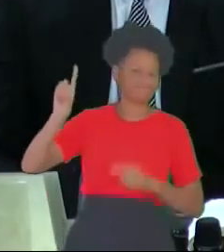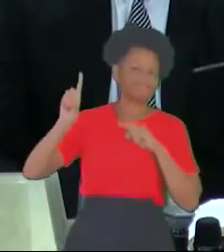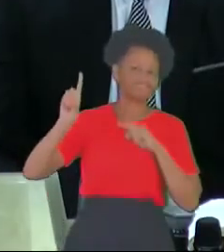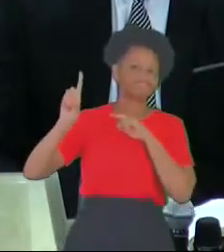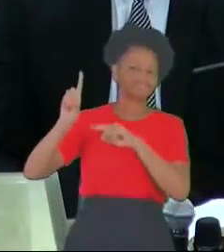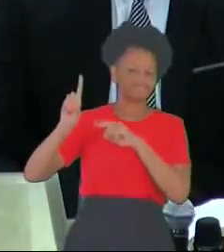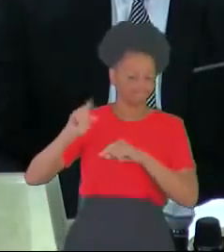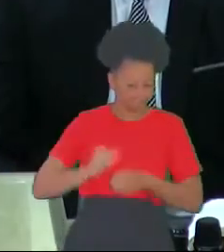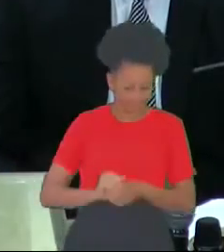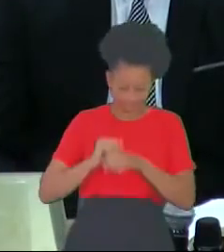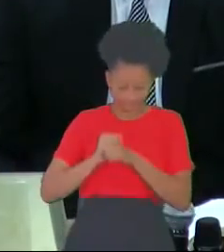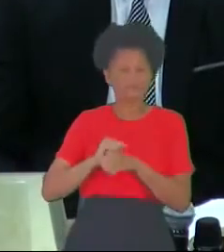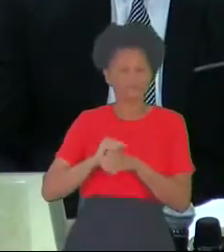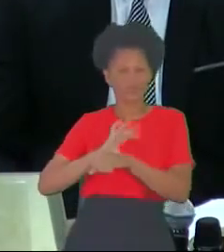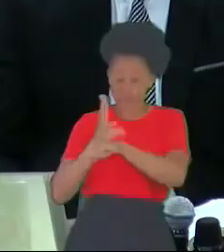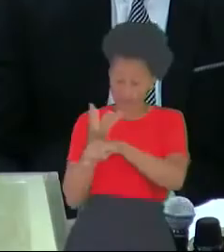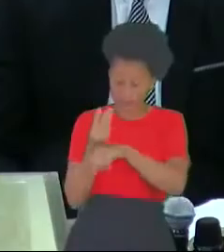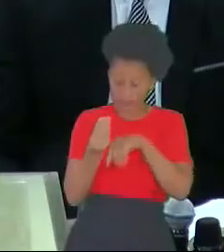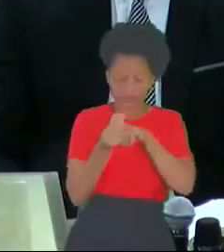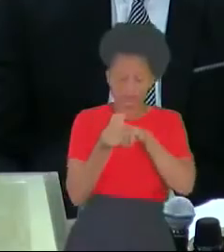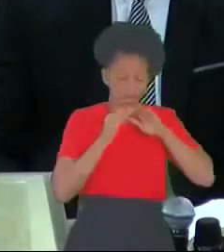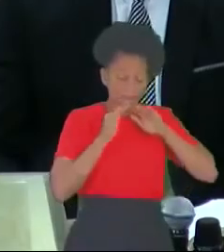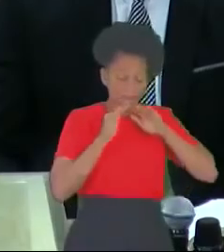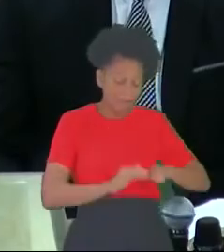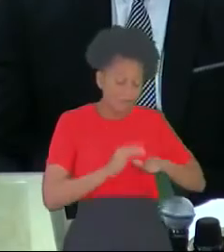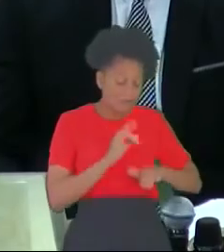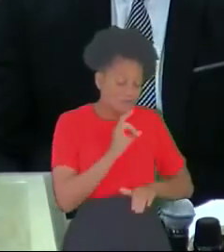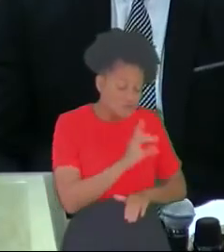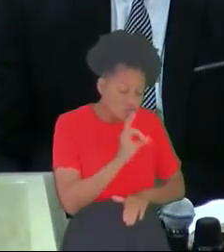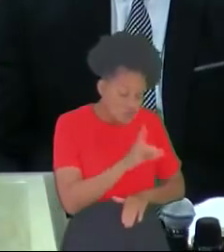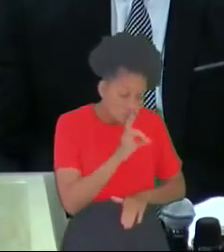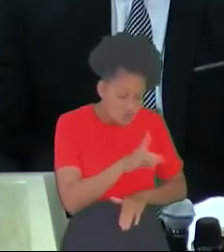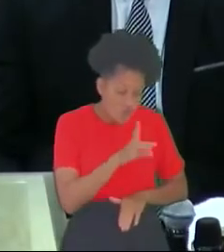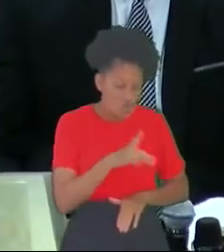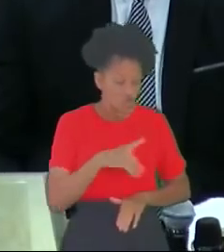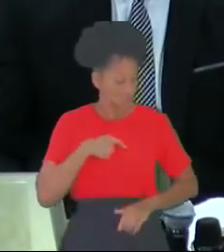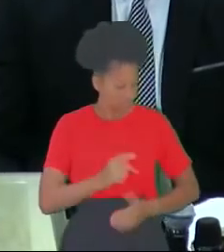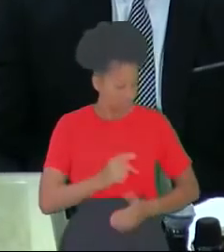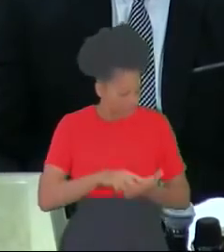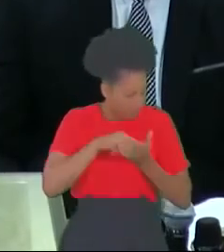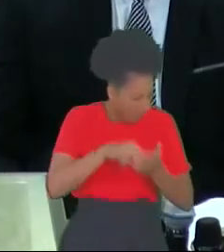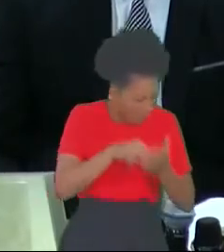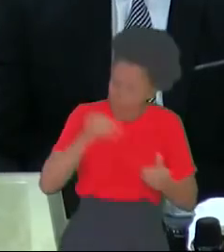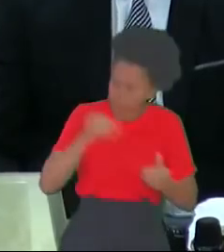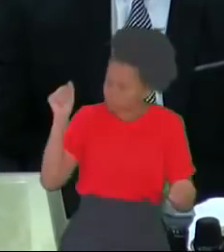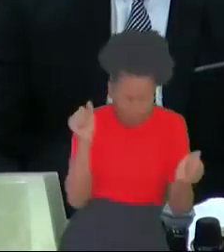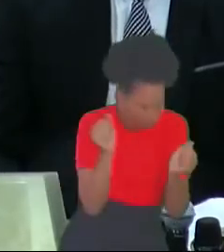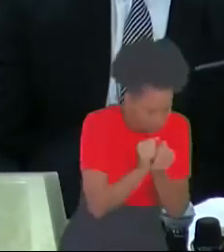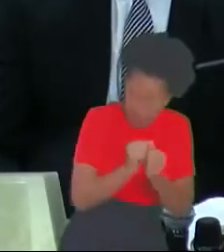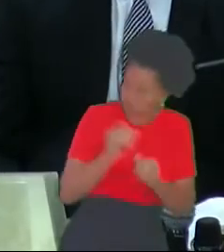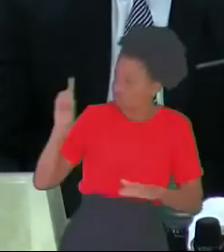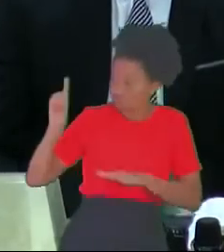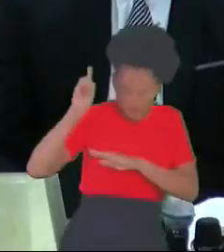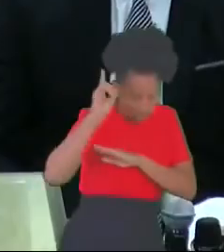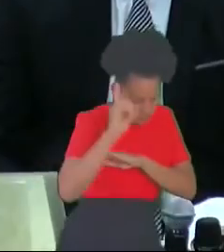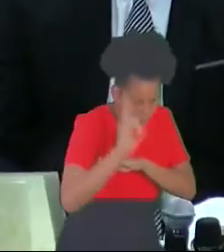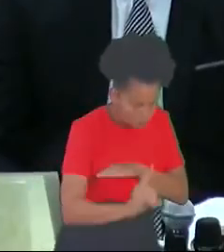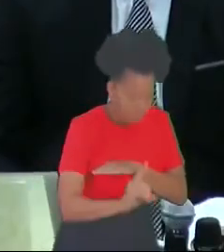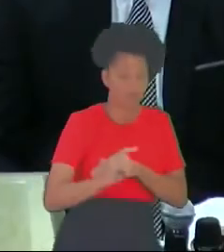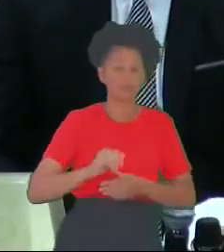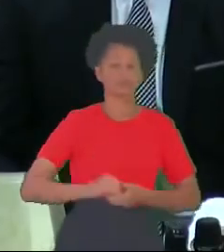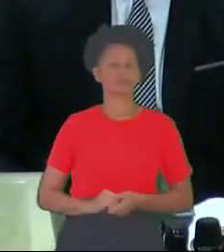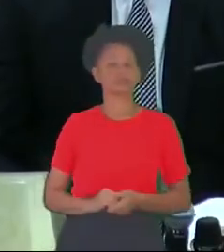Quando a igreja reia, é Deus dizendo: vocês só são alguma coisa se eu agir. Vocês só são alguma coisa se eu descer.